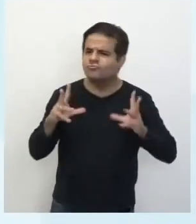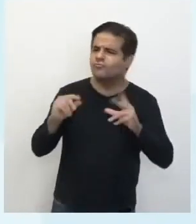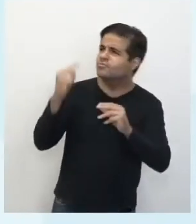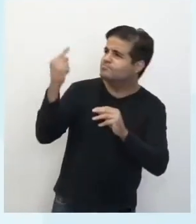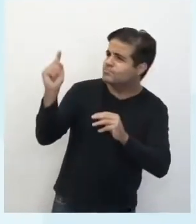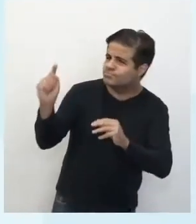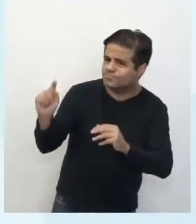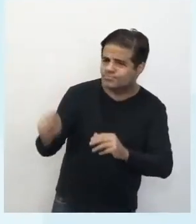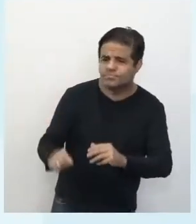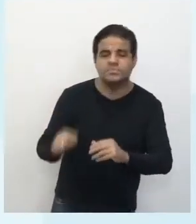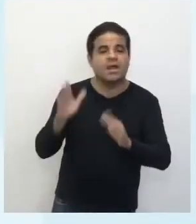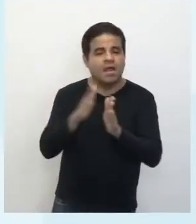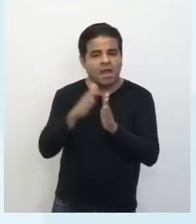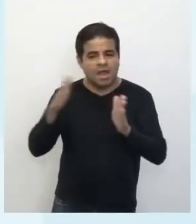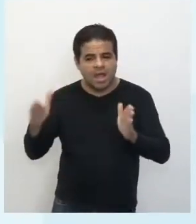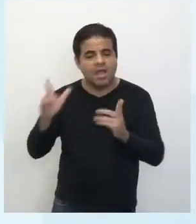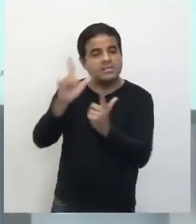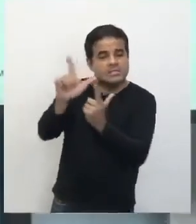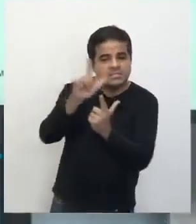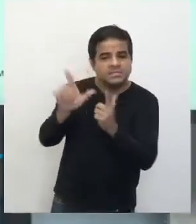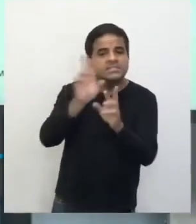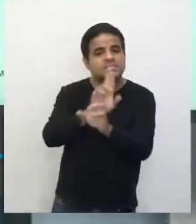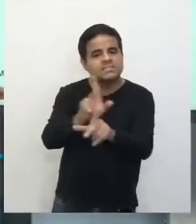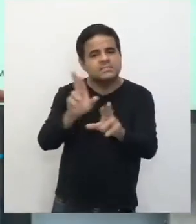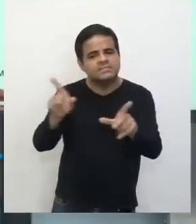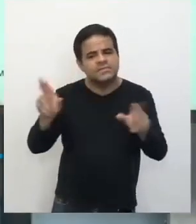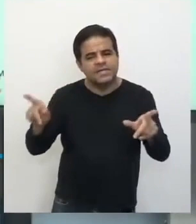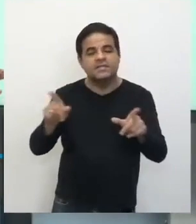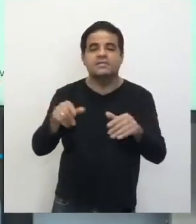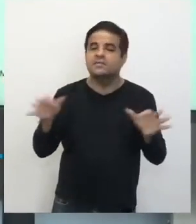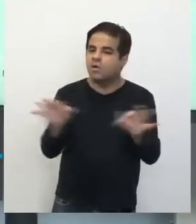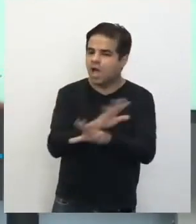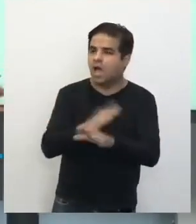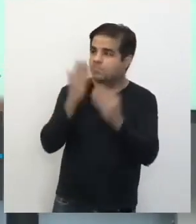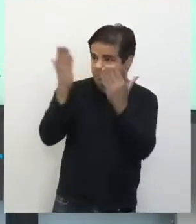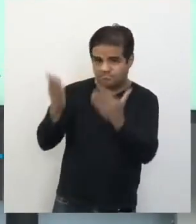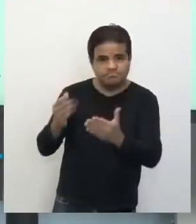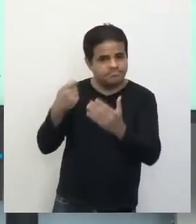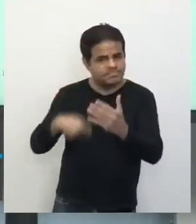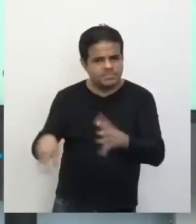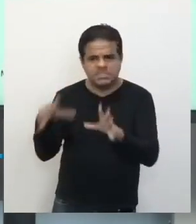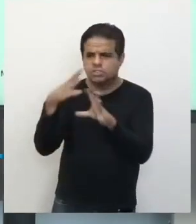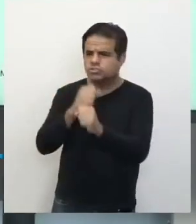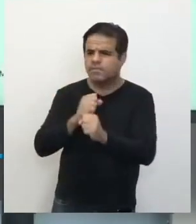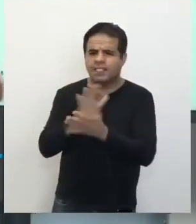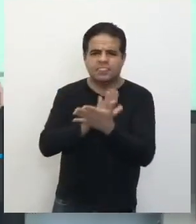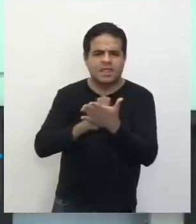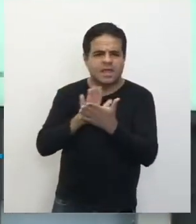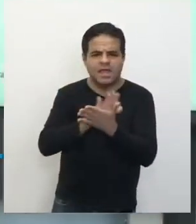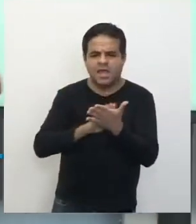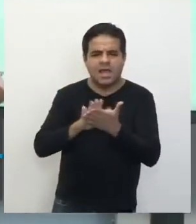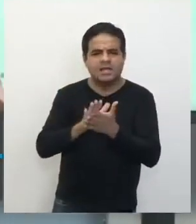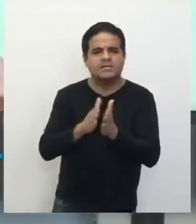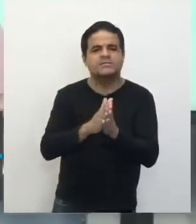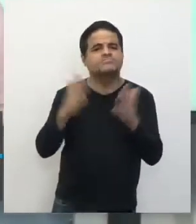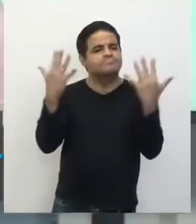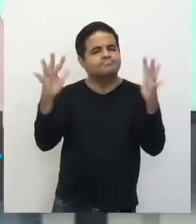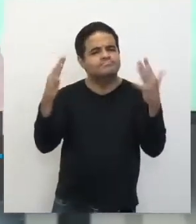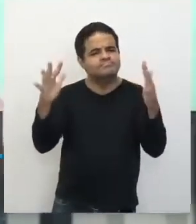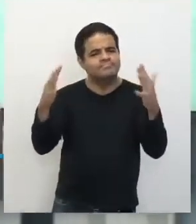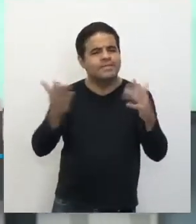esses termos estão com a parte de letras diferente. Então acaba aí, tá bom? Não tem que somar nada. Então, aplausos de novo para os